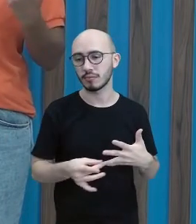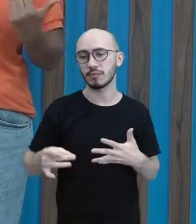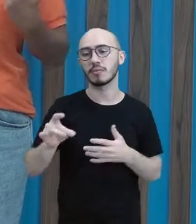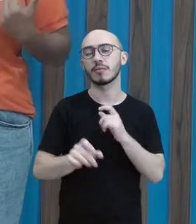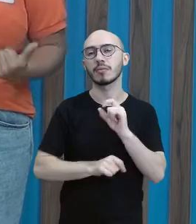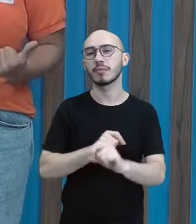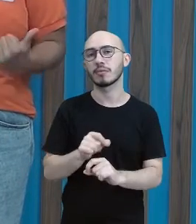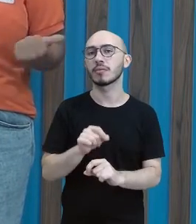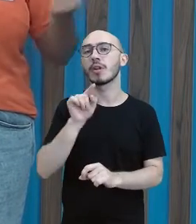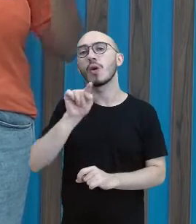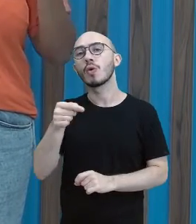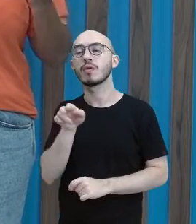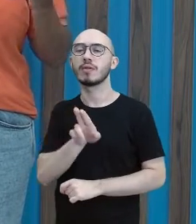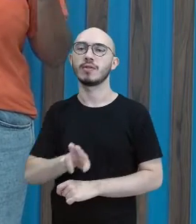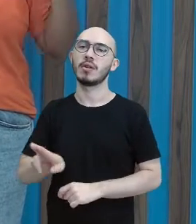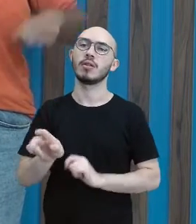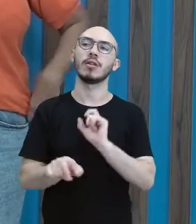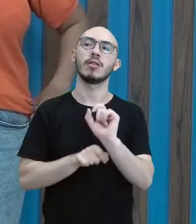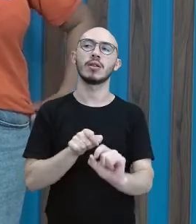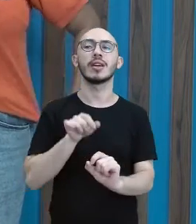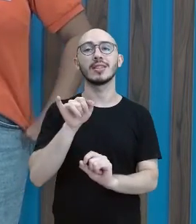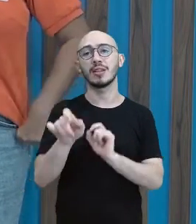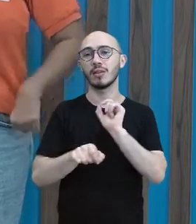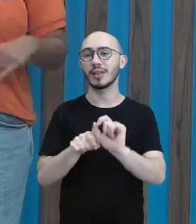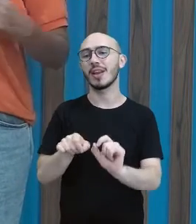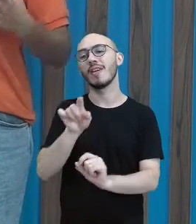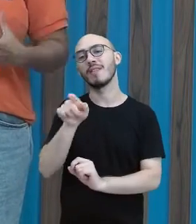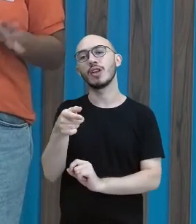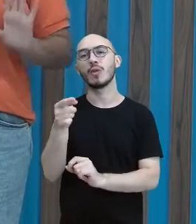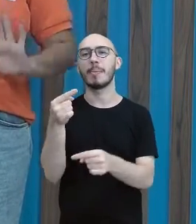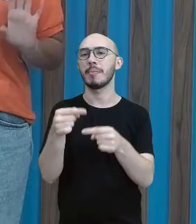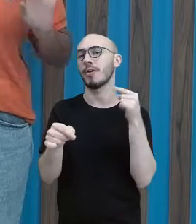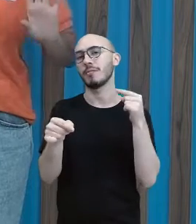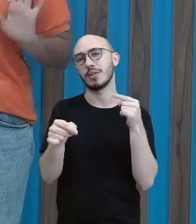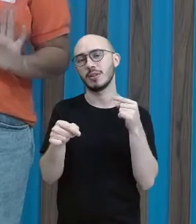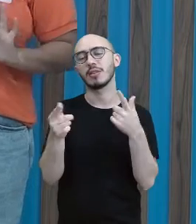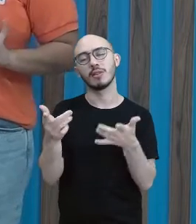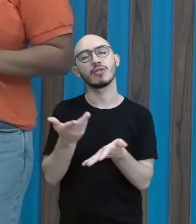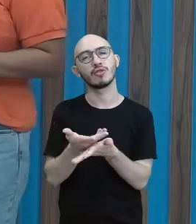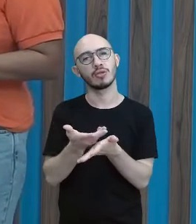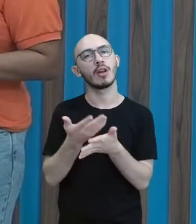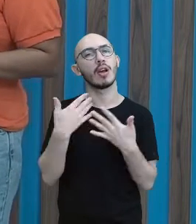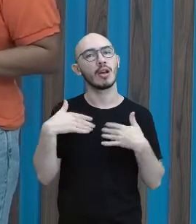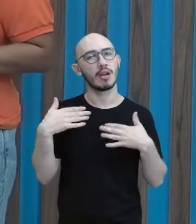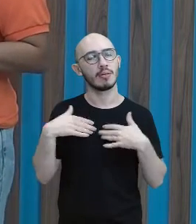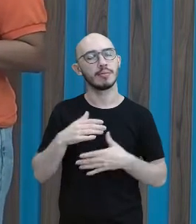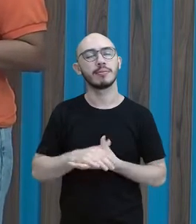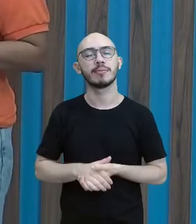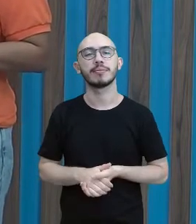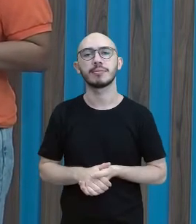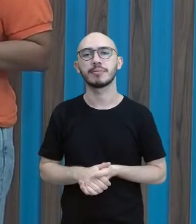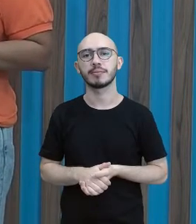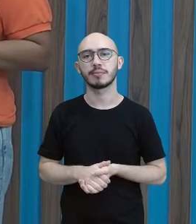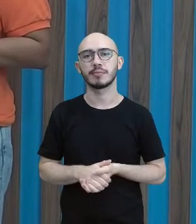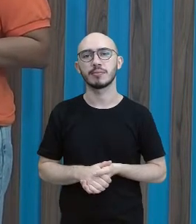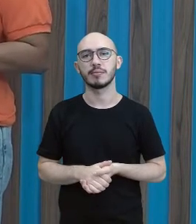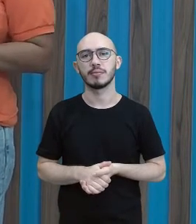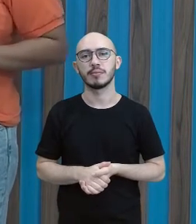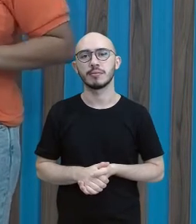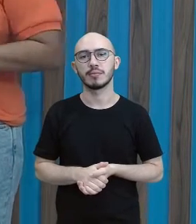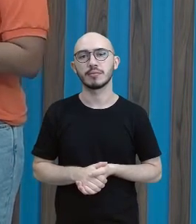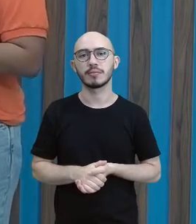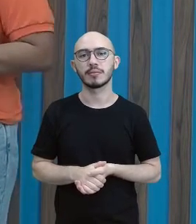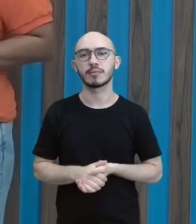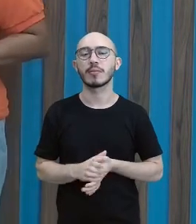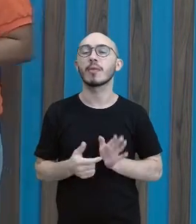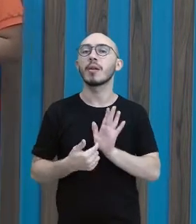é justamente nos casos em que ela é proibida. E a gente vai estudar isso com calma, tá? Então, indicando